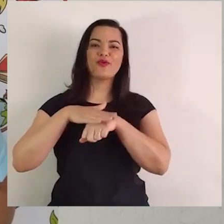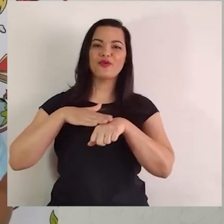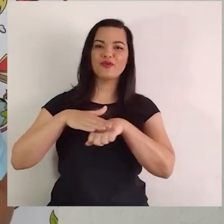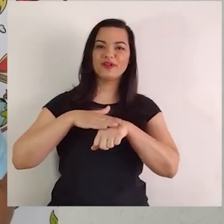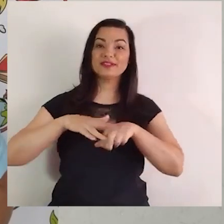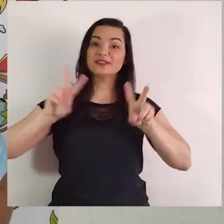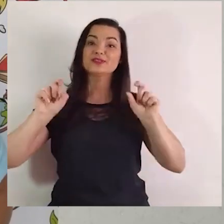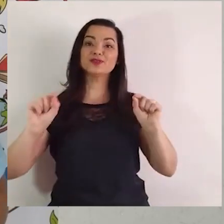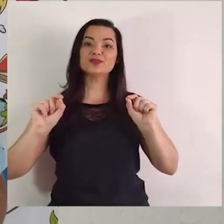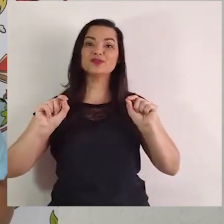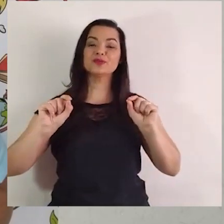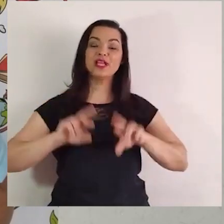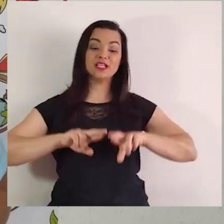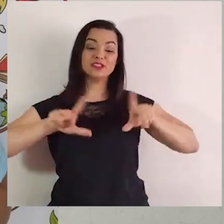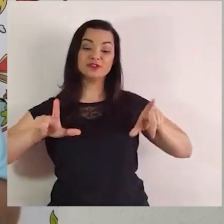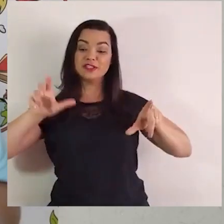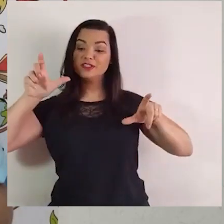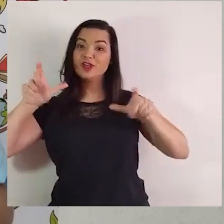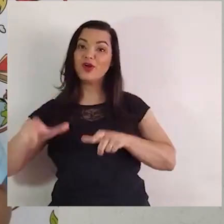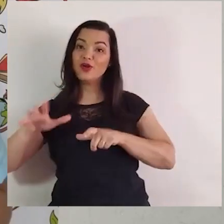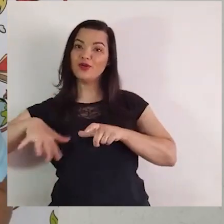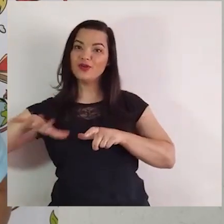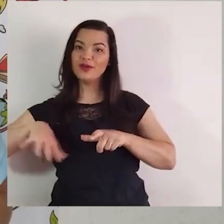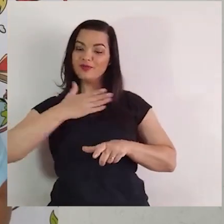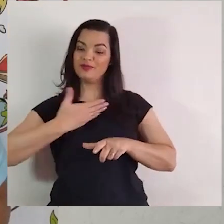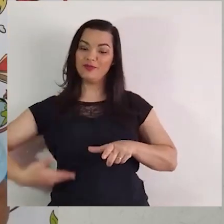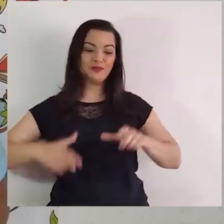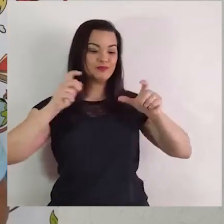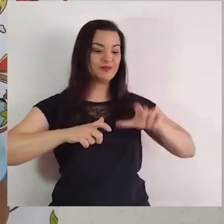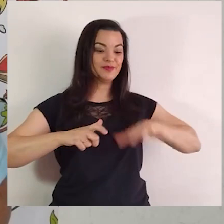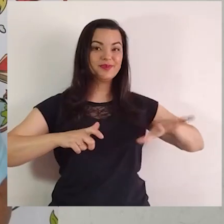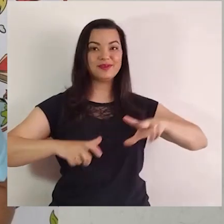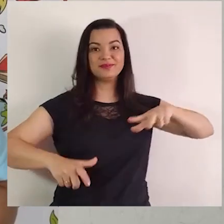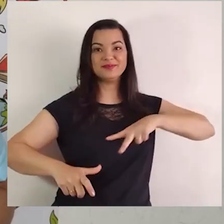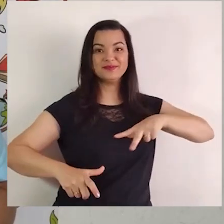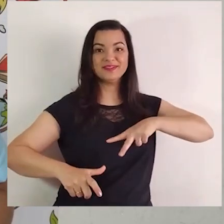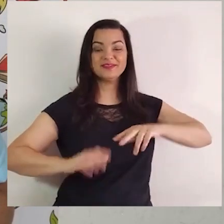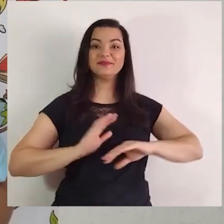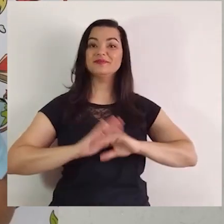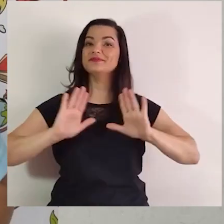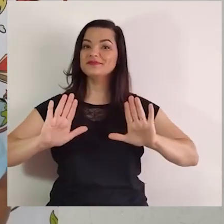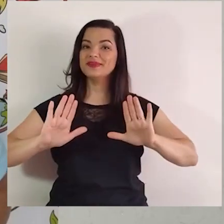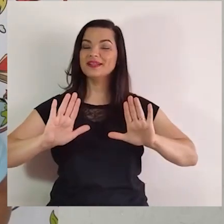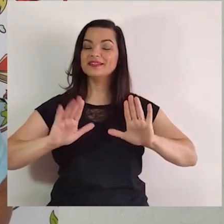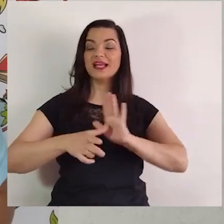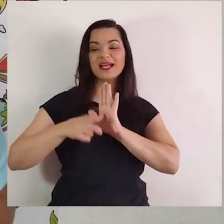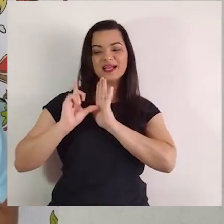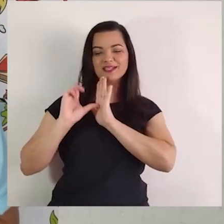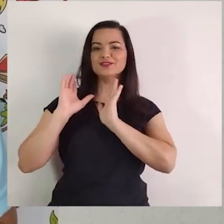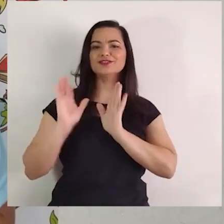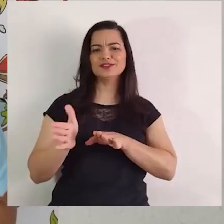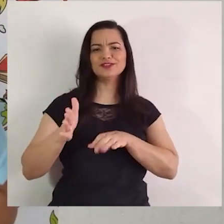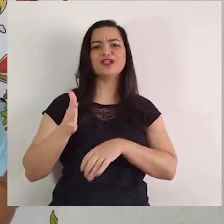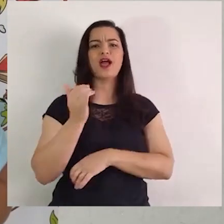a diferença que nós temos entre um espaço público e um espaço privado. Só que eu já te contei um